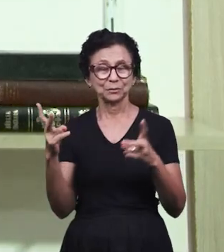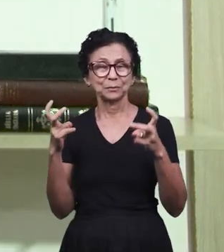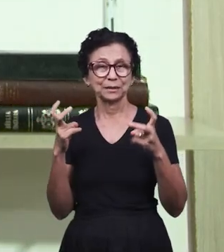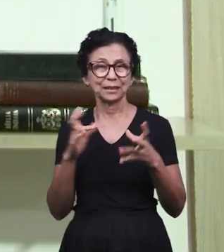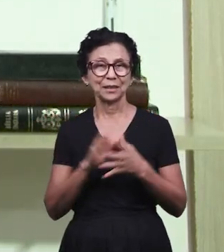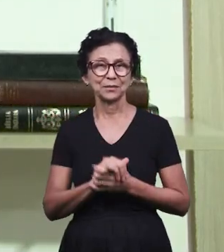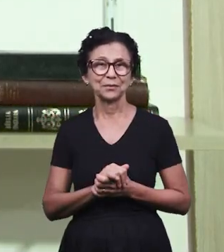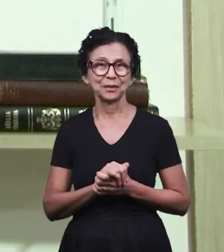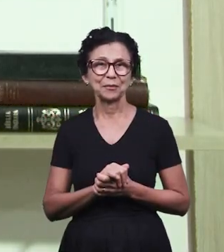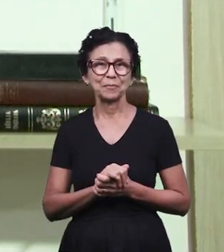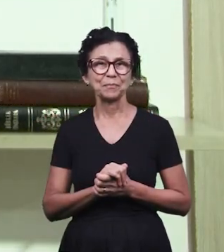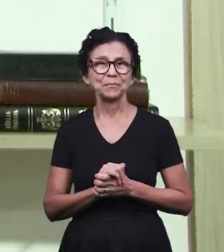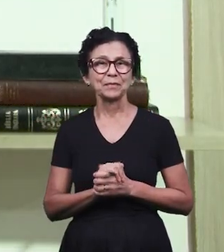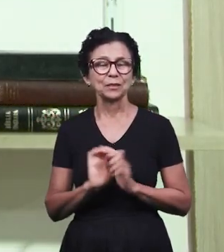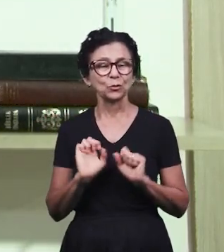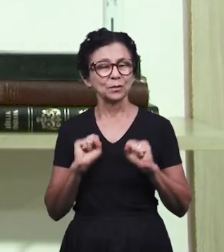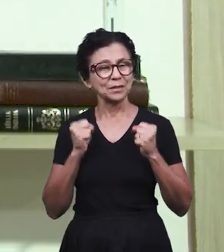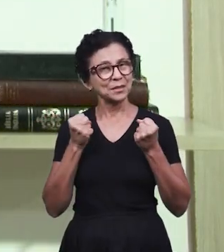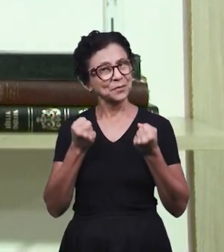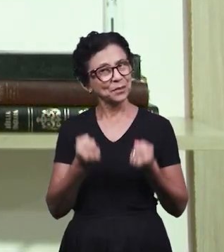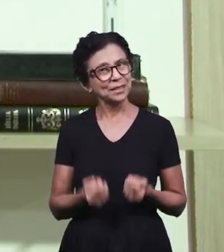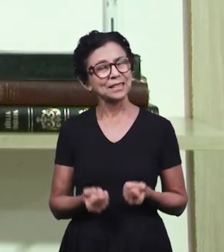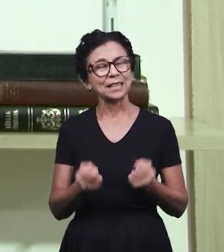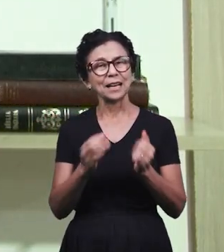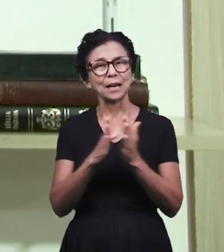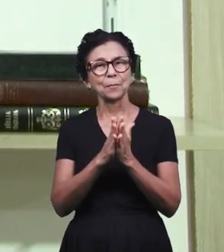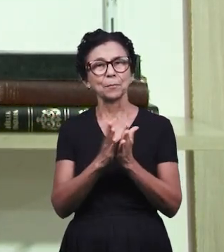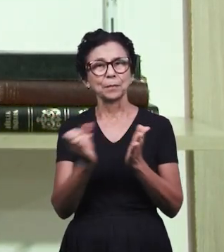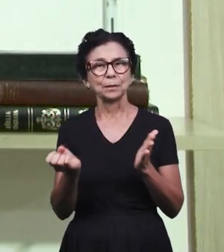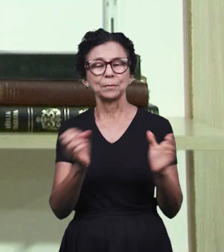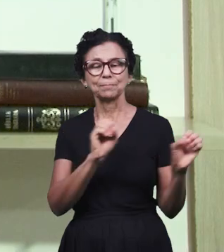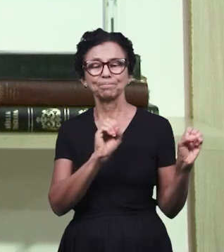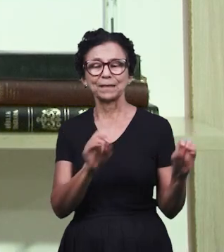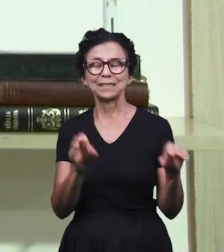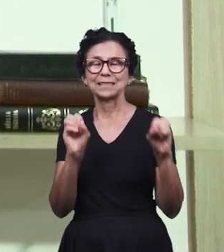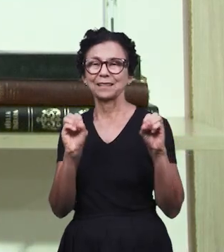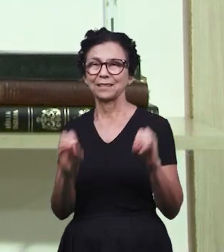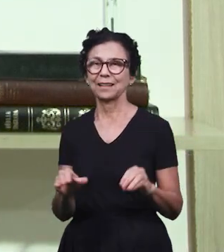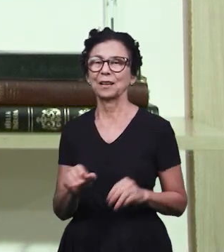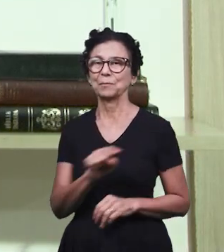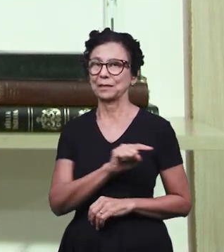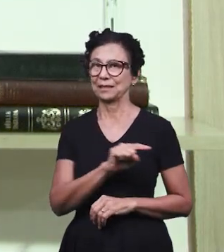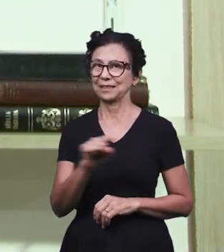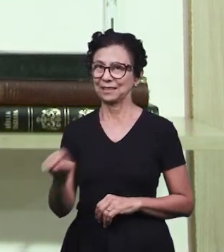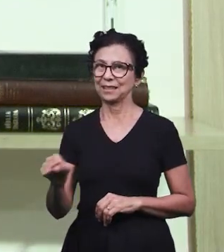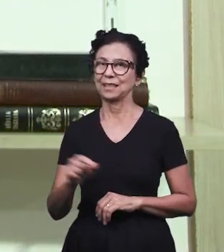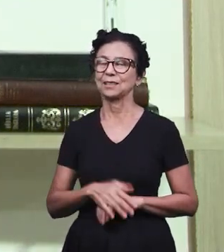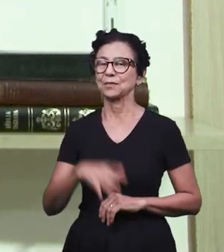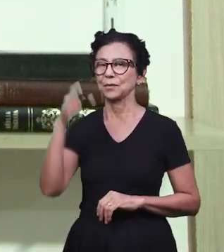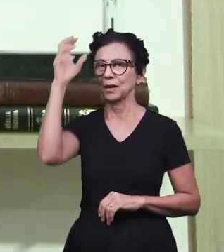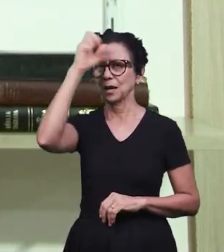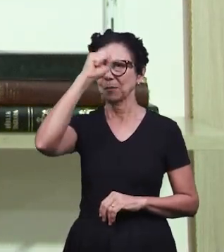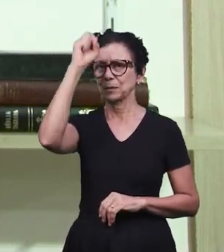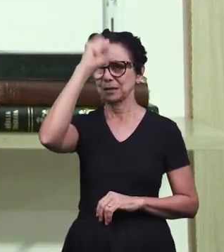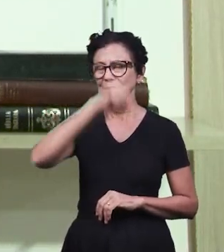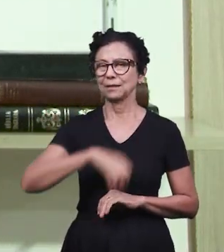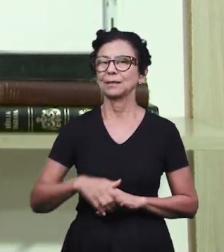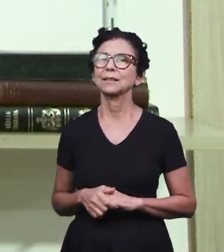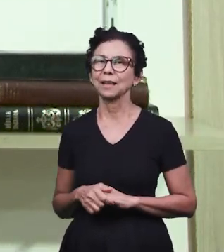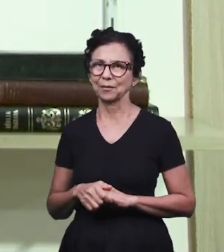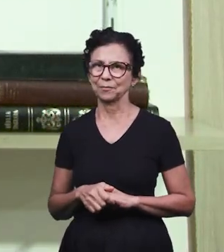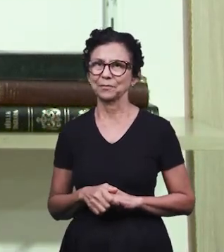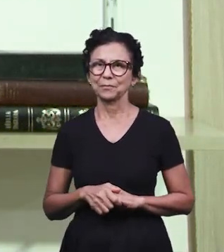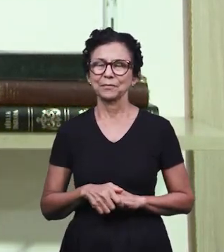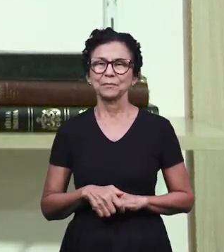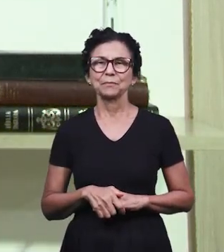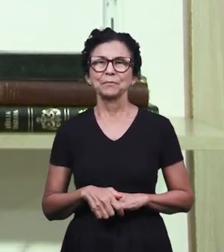acessibilidade.icm.org.br e nos dedicarmos ao ensino da palavra, para que verdadeiramente eles venham a aprender. E sim, muito